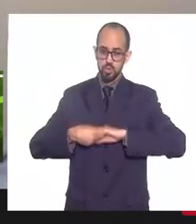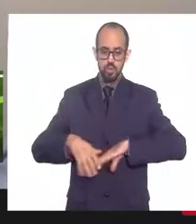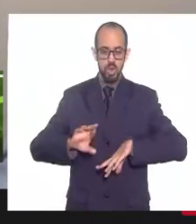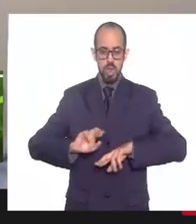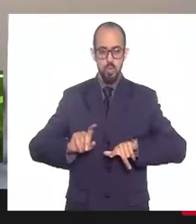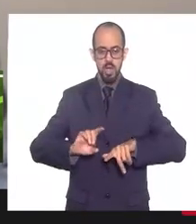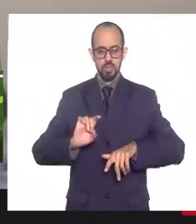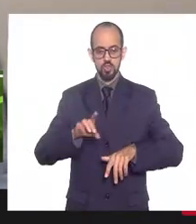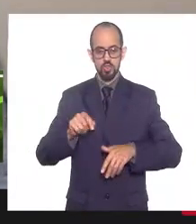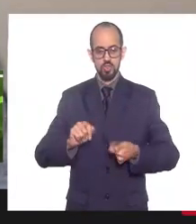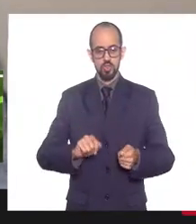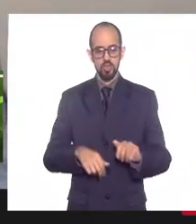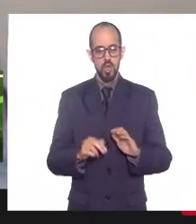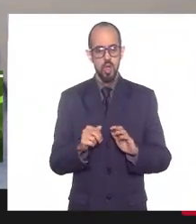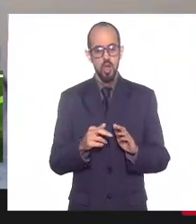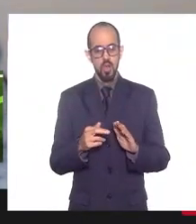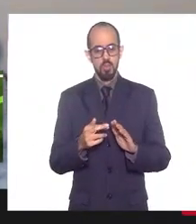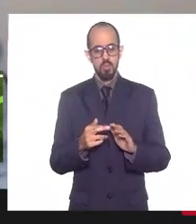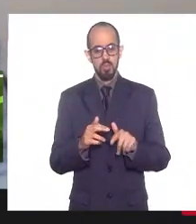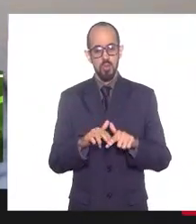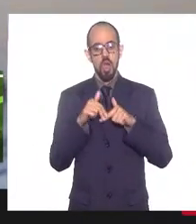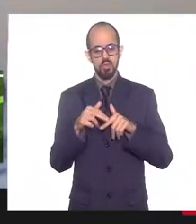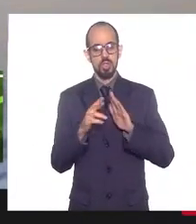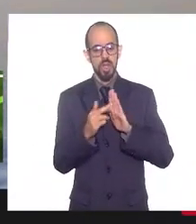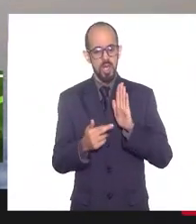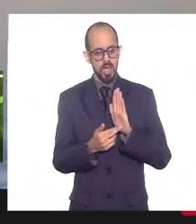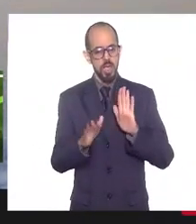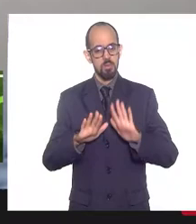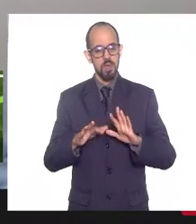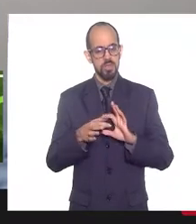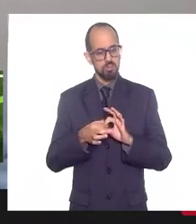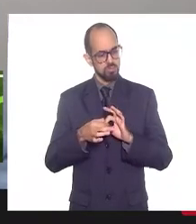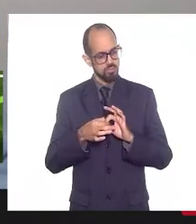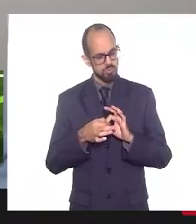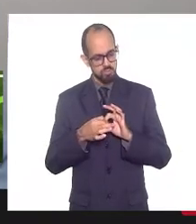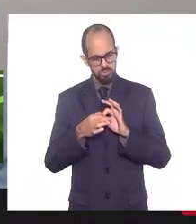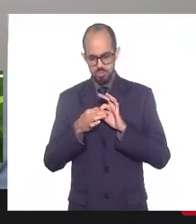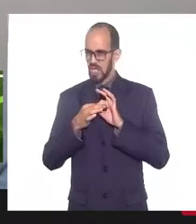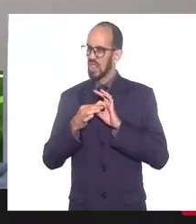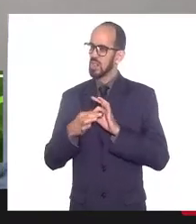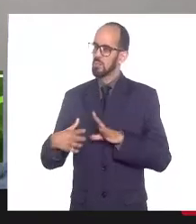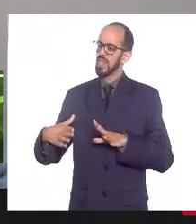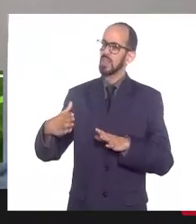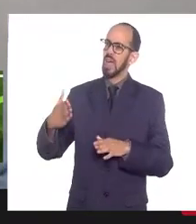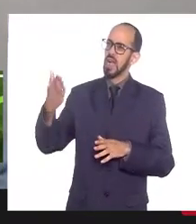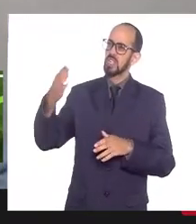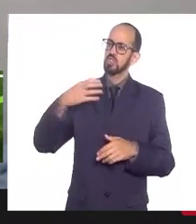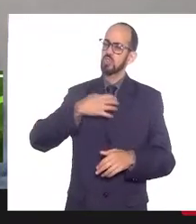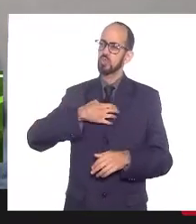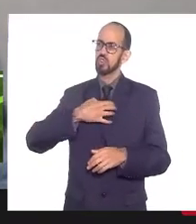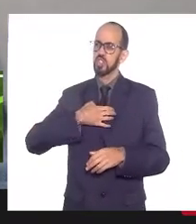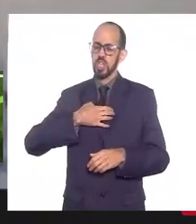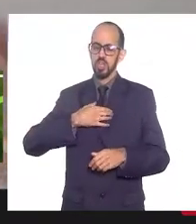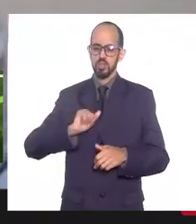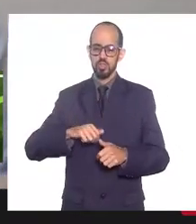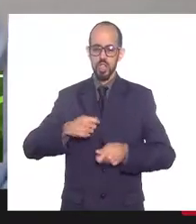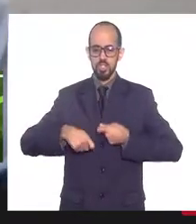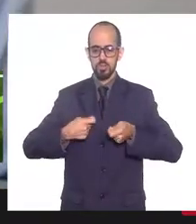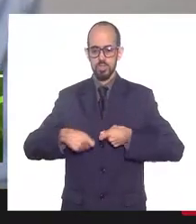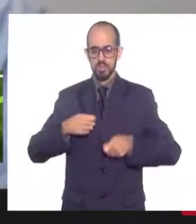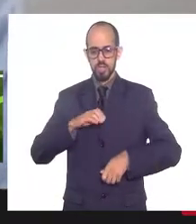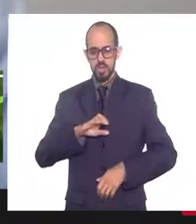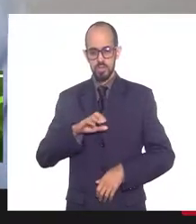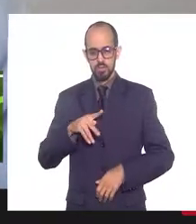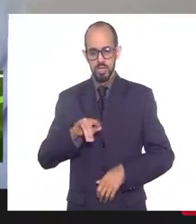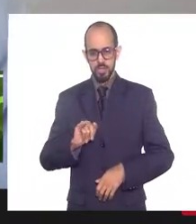apenas protocolarmente, mas pela forma democrática, elegante, inteligente com que tem conduzido esta CPI. Saúdo a